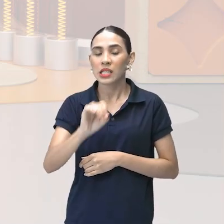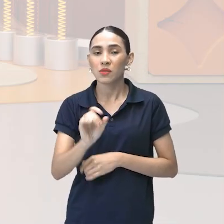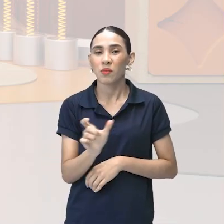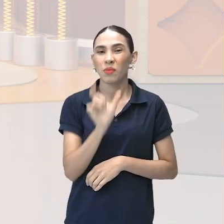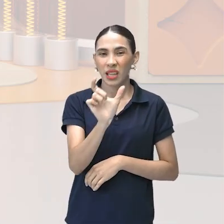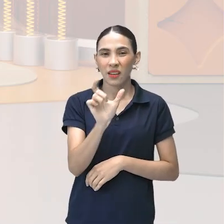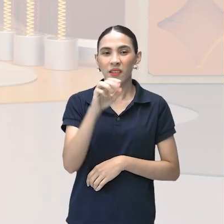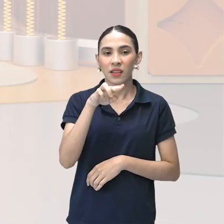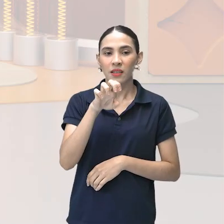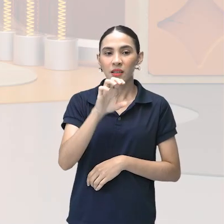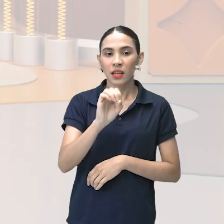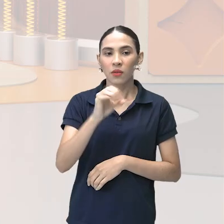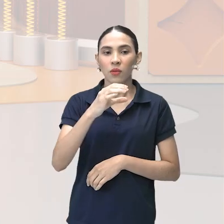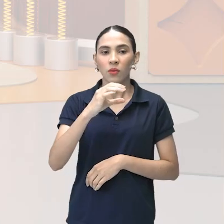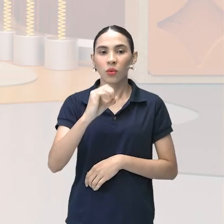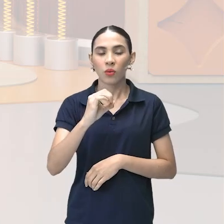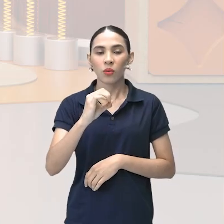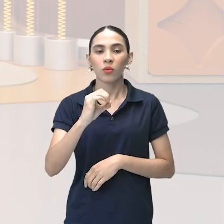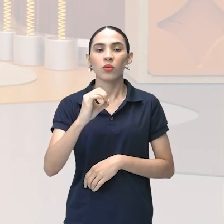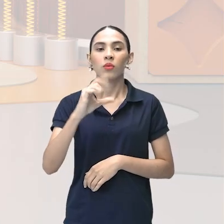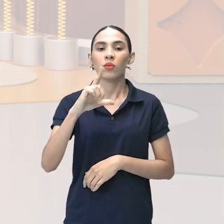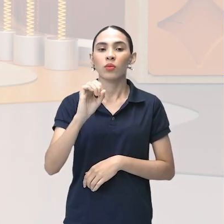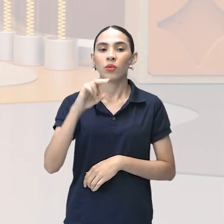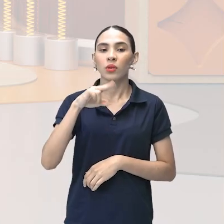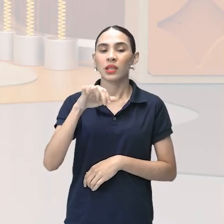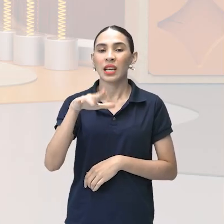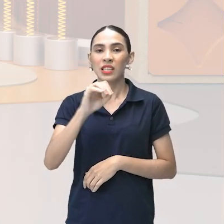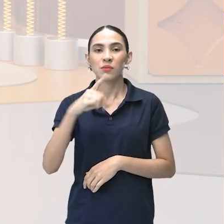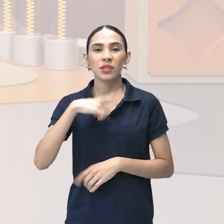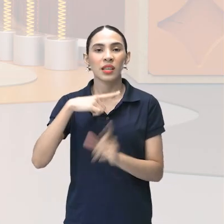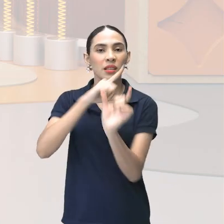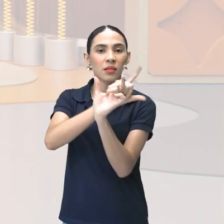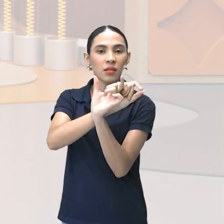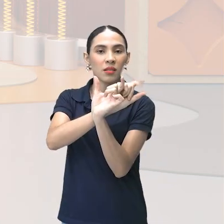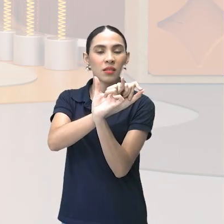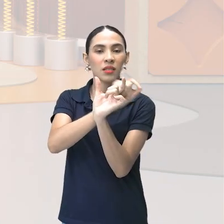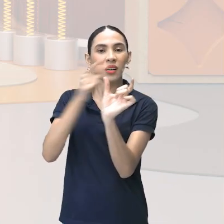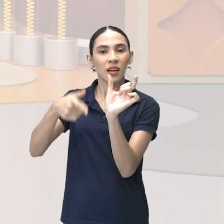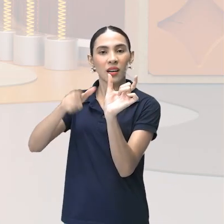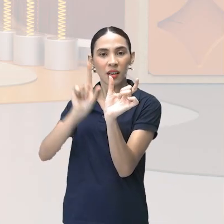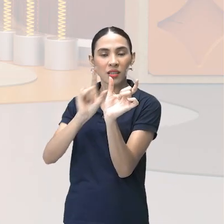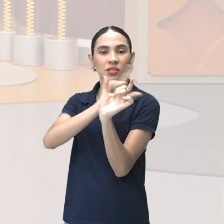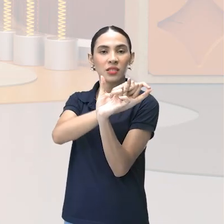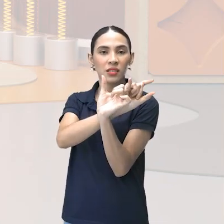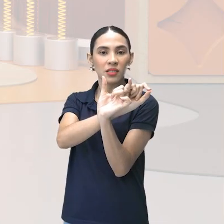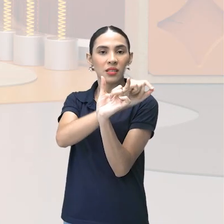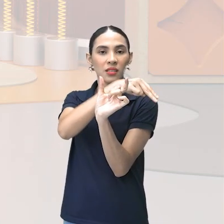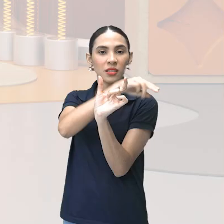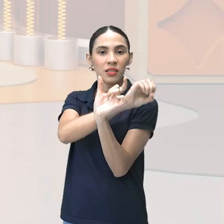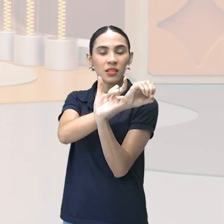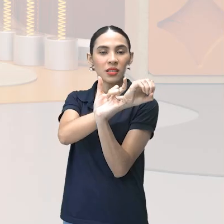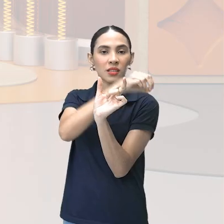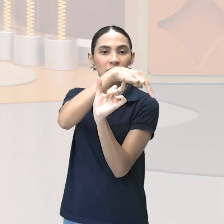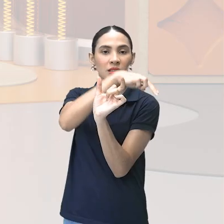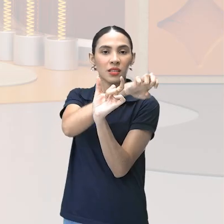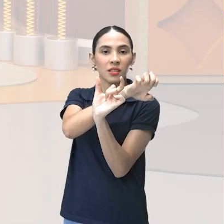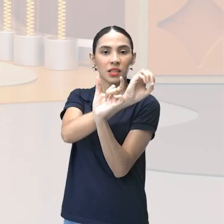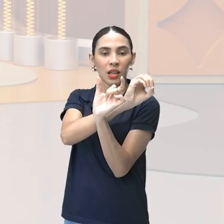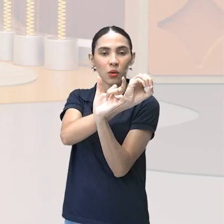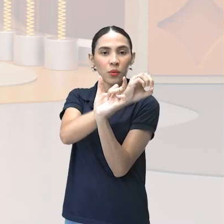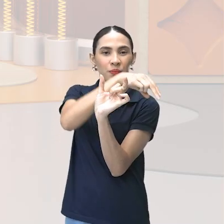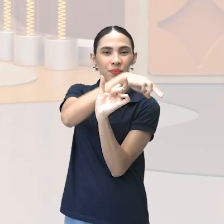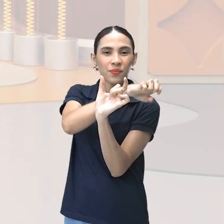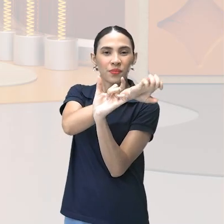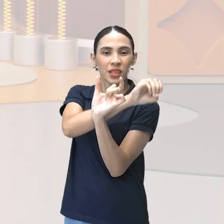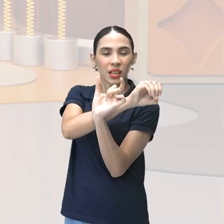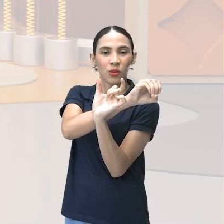palavra neocolonialismo, ela tem ali um prefixo, né? Ela tem uma palavrinha que antecede, perdão, o colonialismo, que é a palavrinha